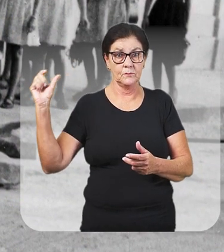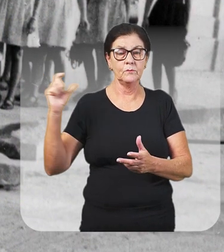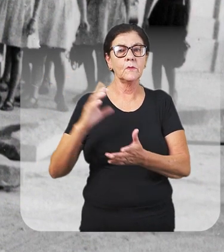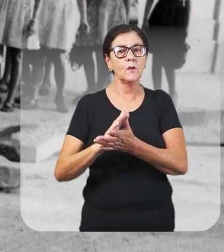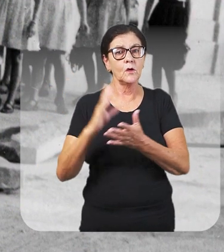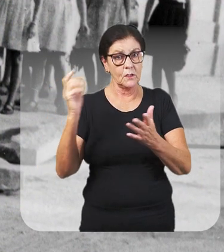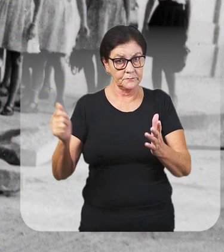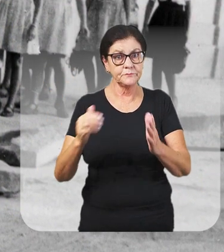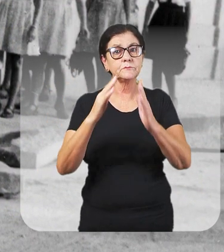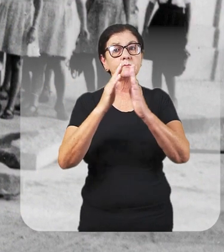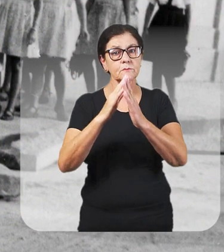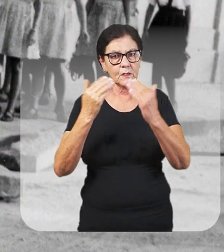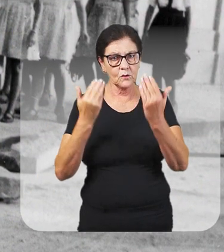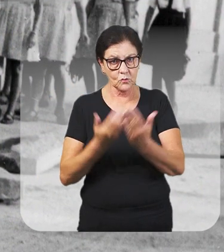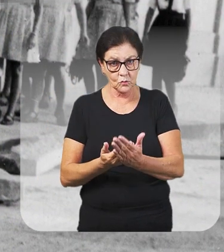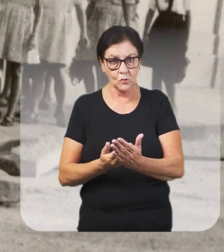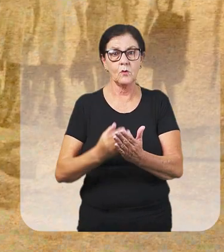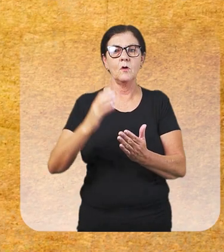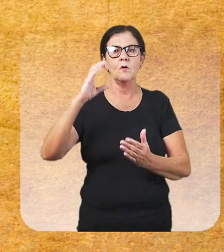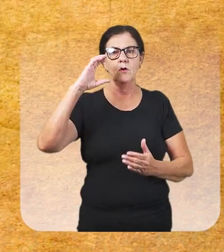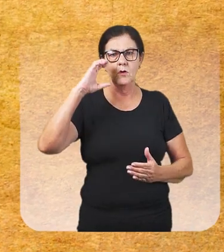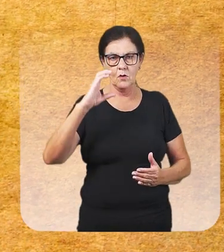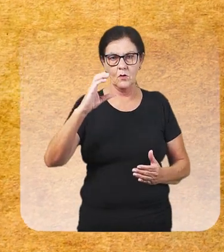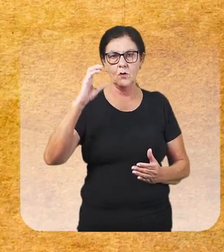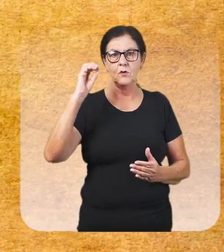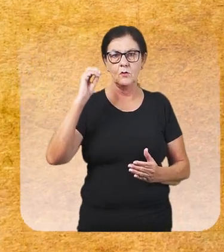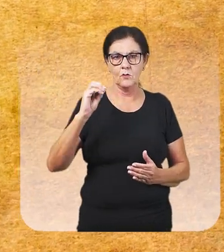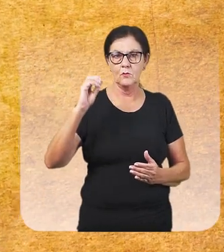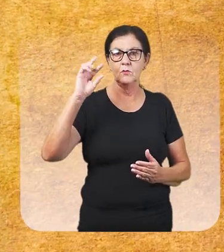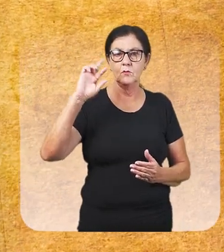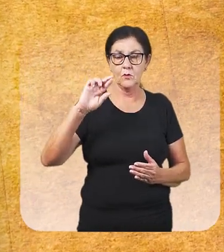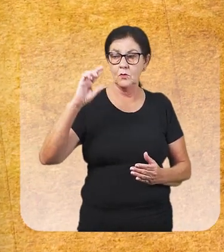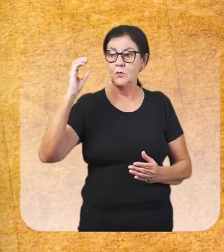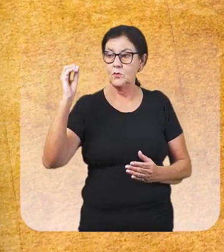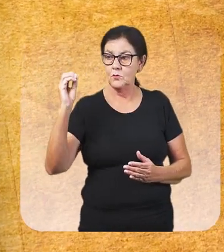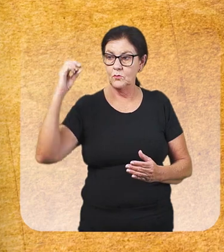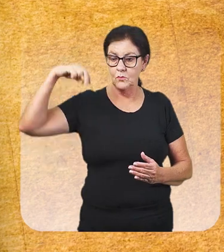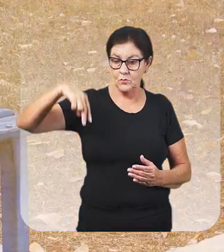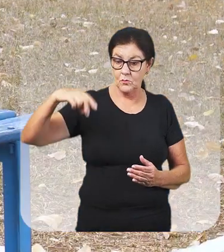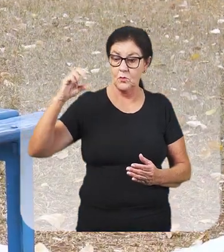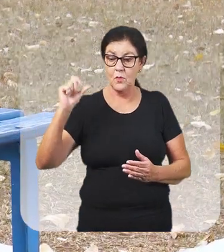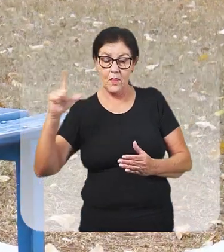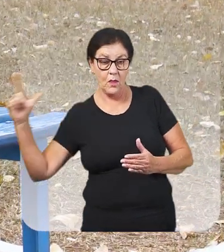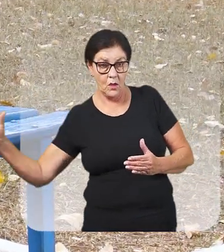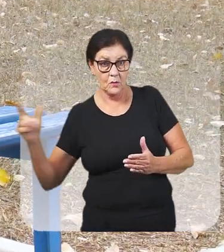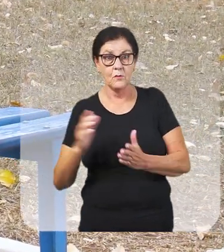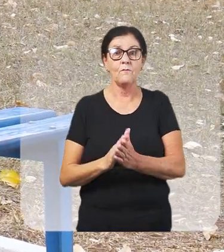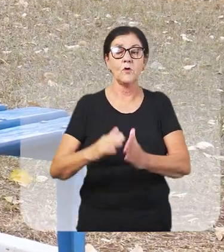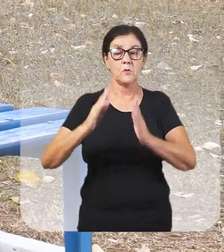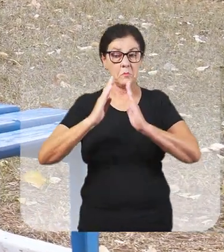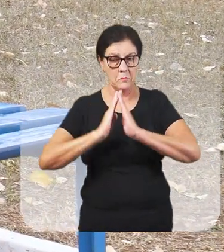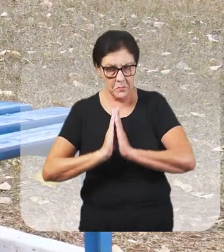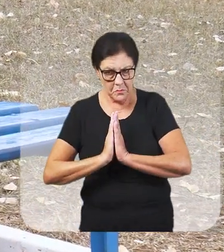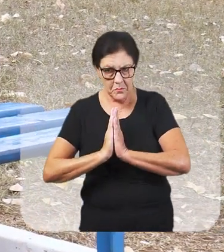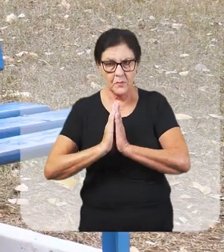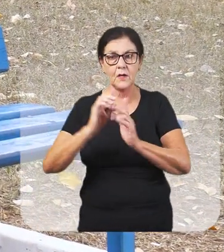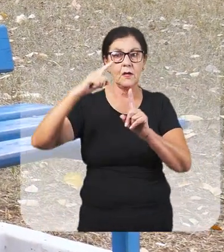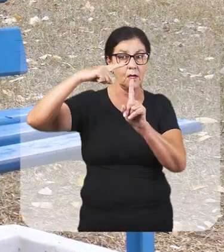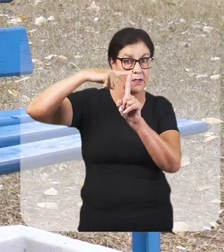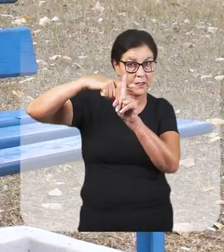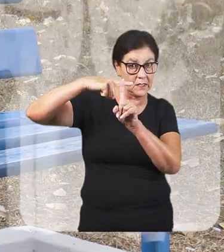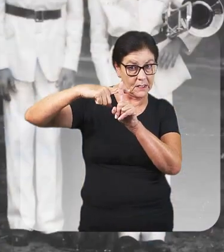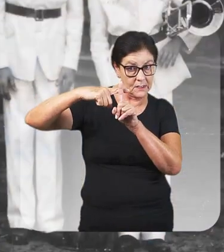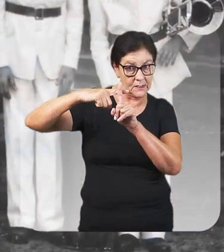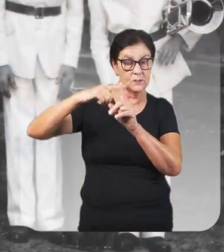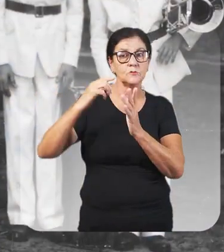Coronel Augusto César, terminando seu ensino primário, foi coroinha na Igreja Matriz São Manuel, no templo do cônego Ângelo de Assumpção,